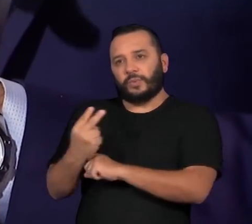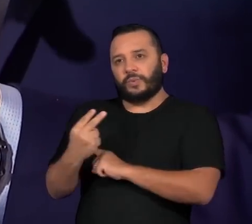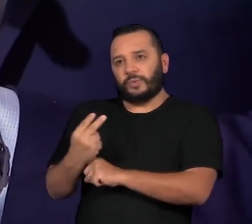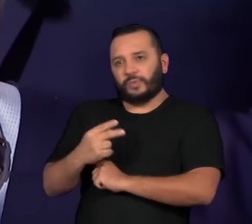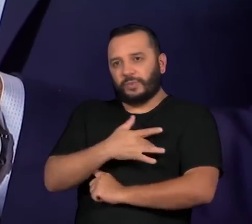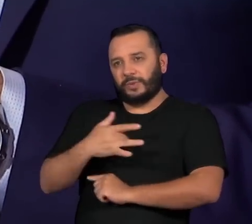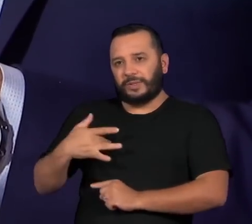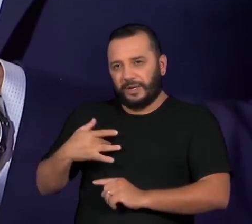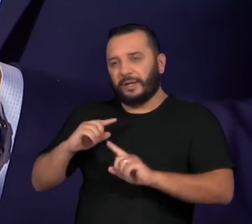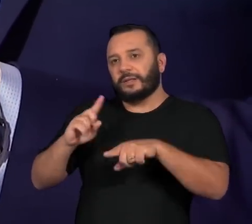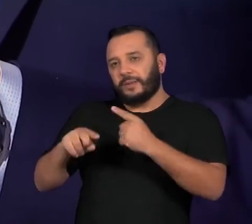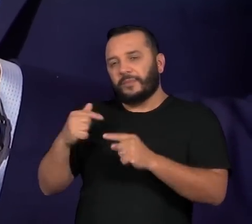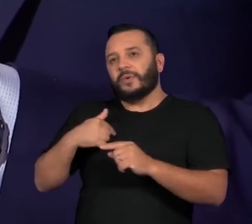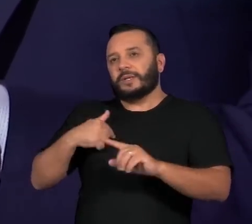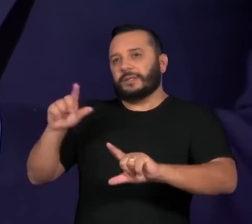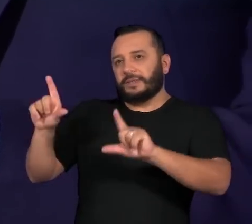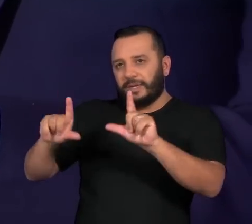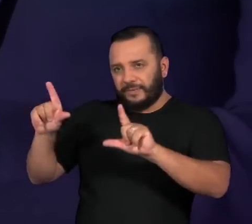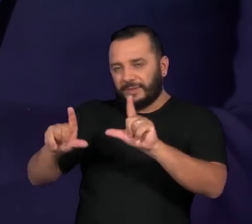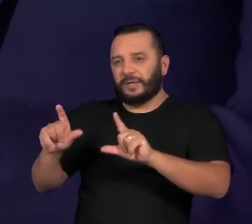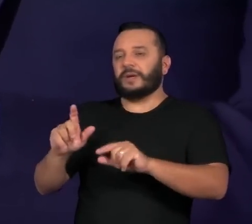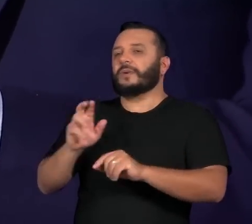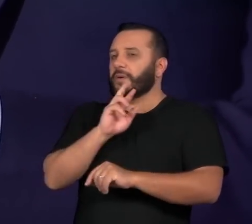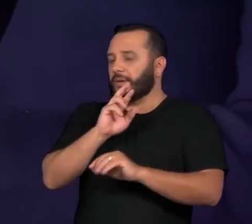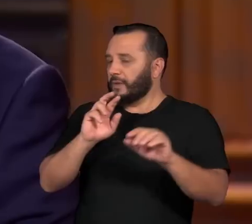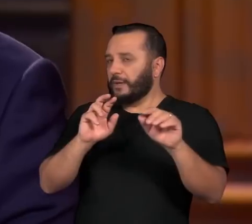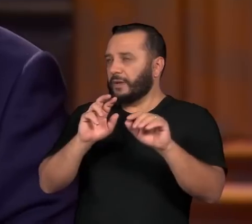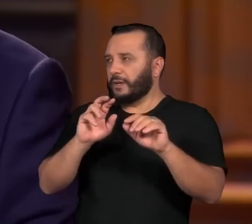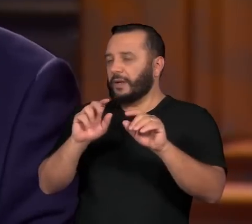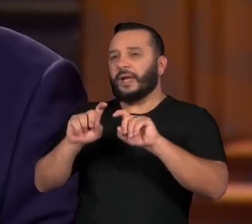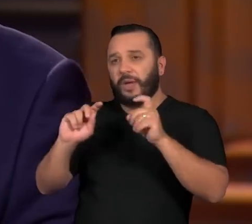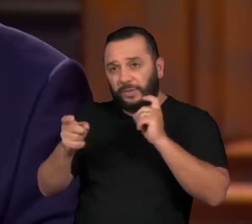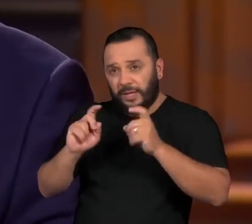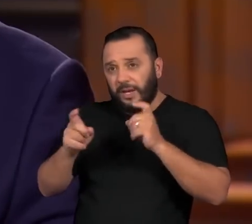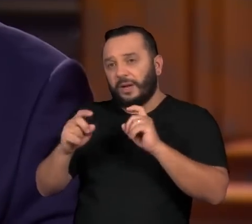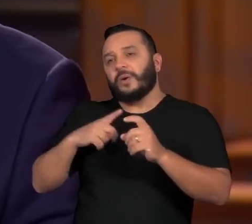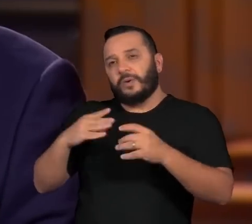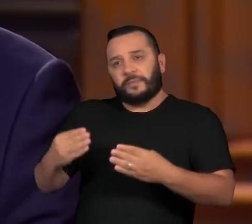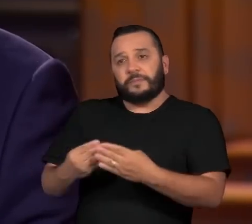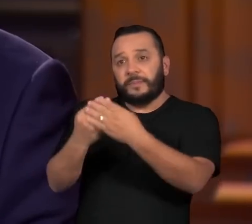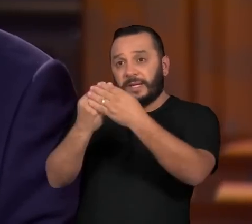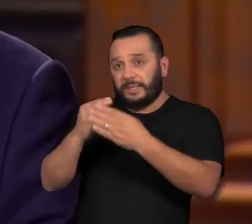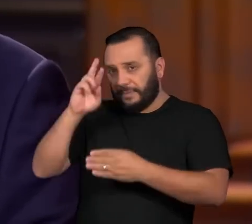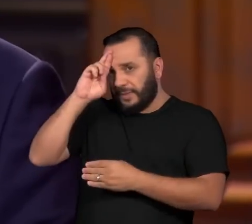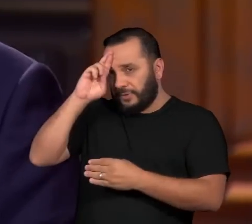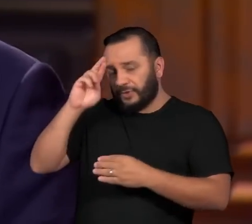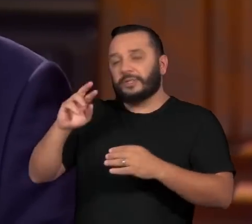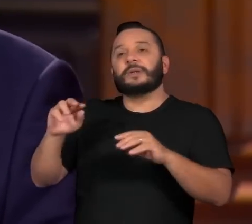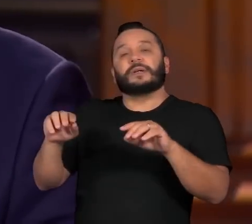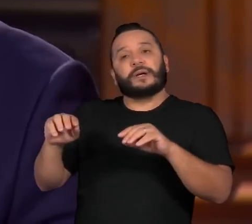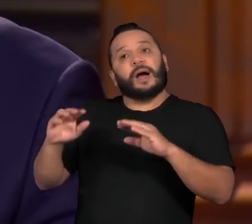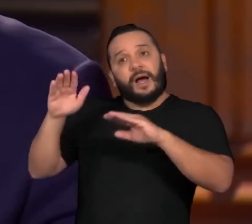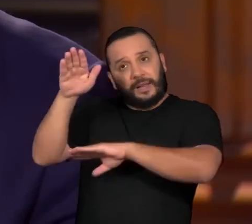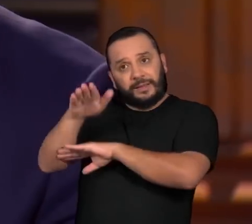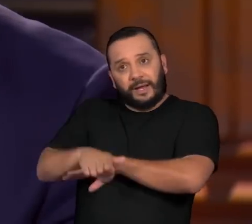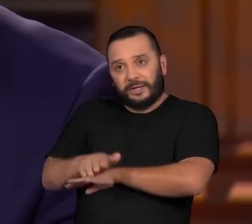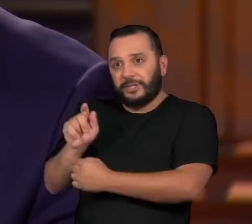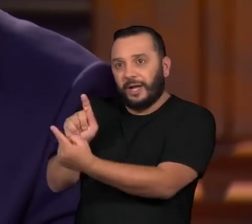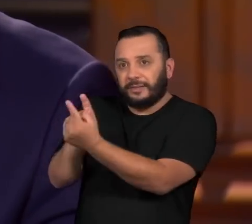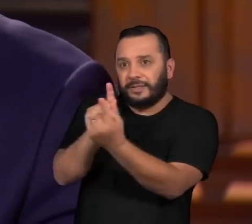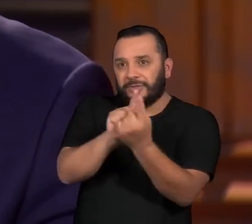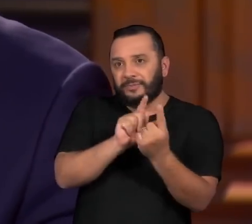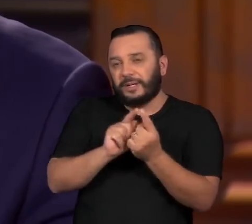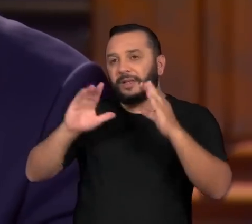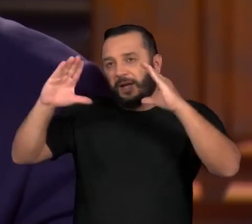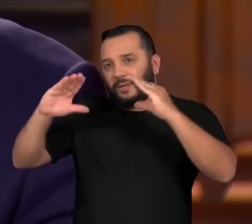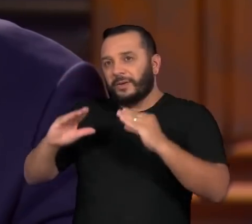aí vou para o programa, tenho reuniões, missa ao meio-dia, à tarde, atendimentos, à noite, gravações. Então,